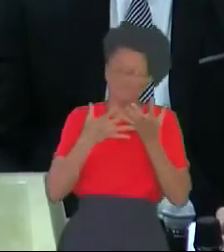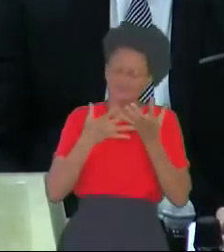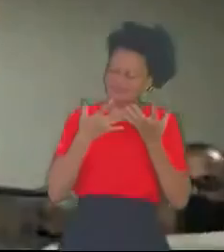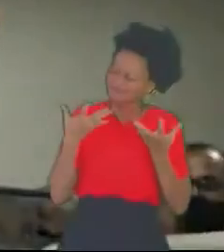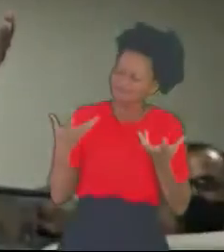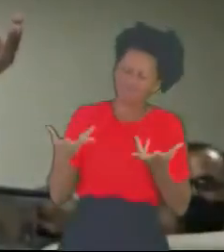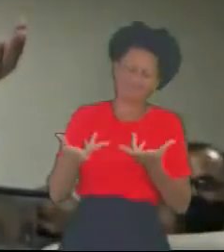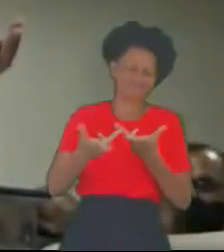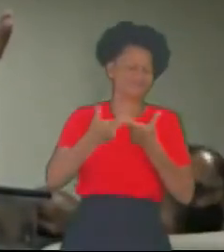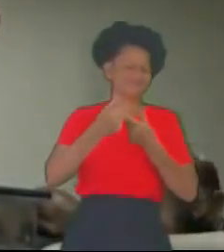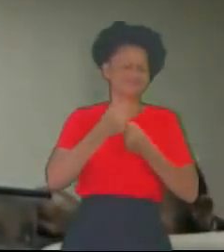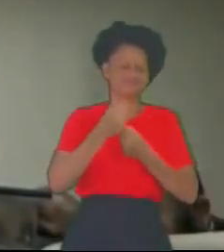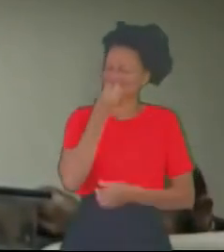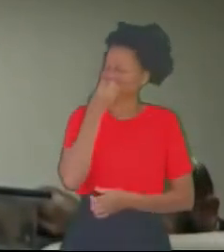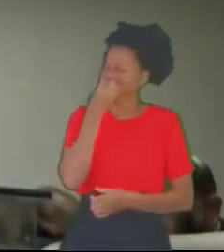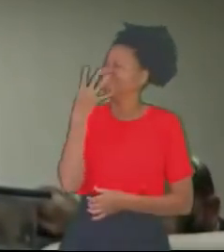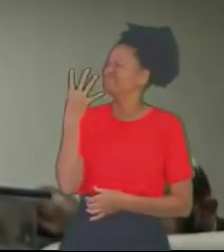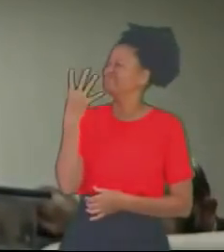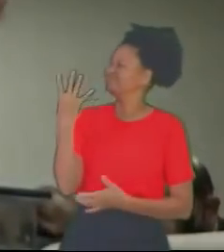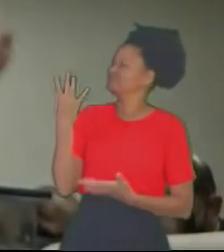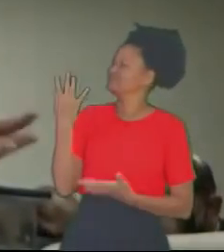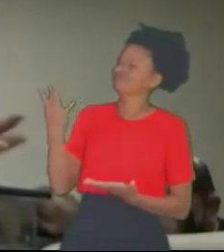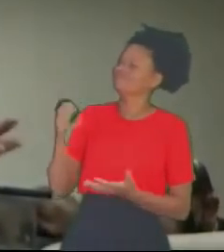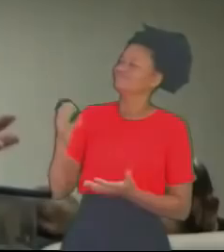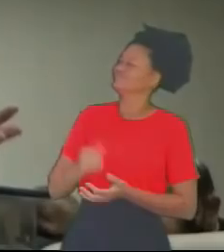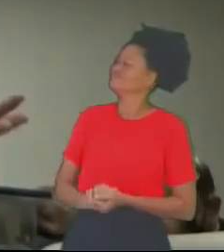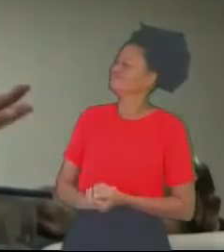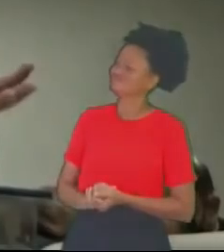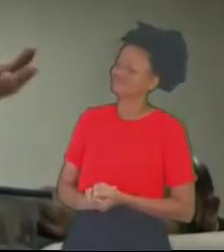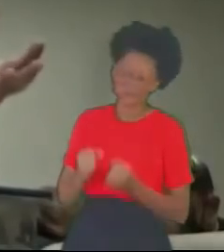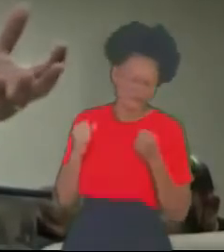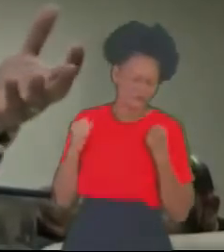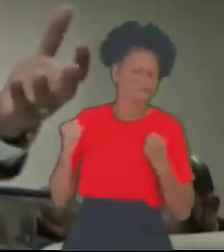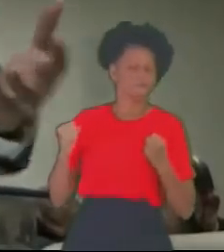a Deus. Ele é maravilhoso.